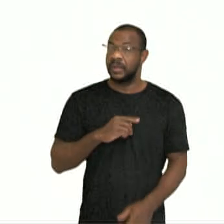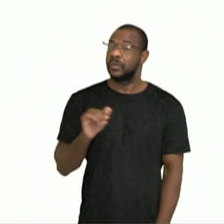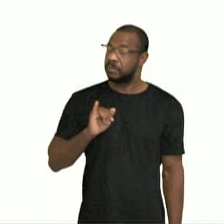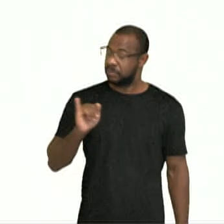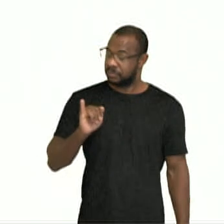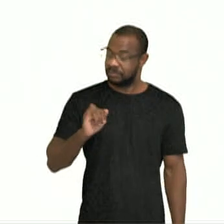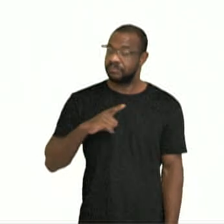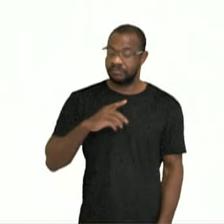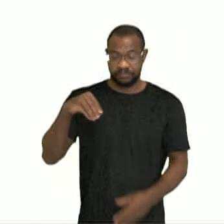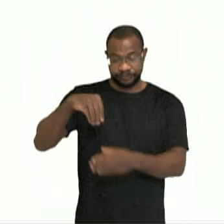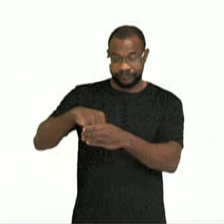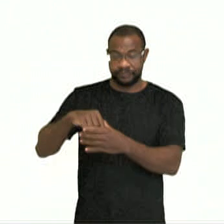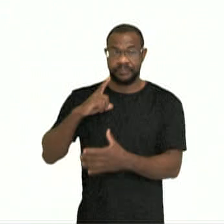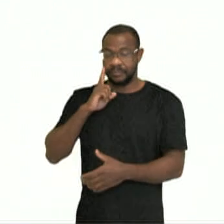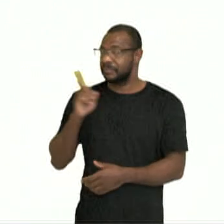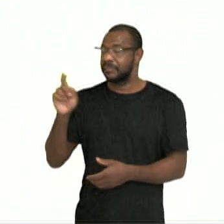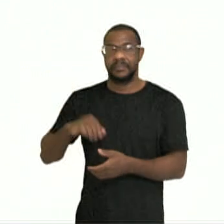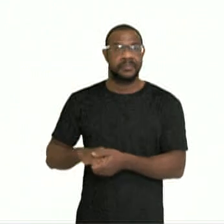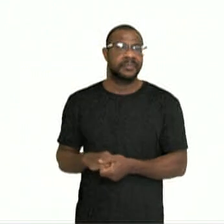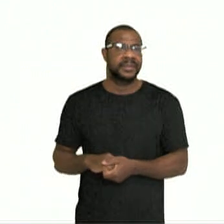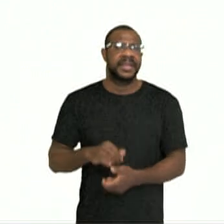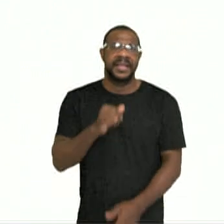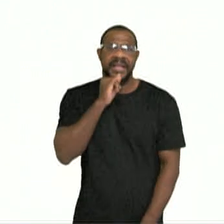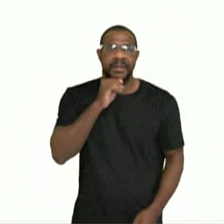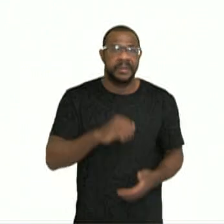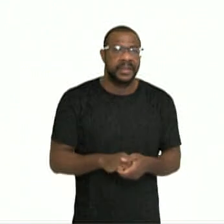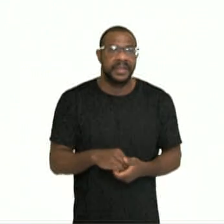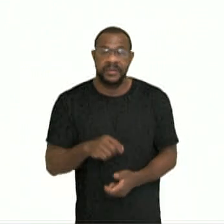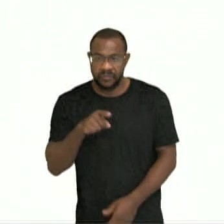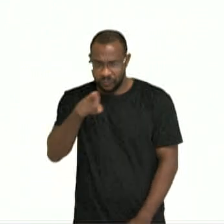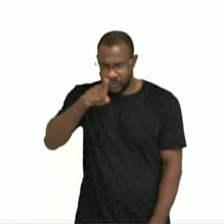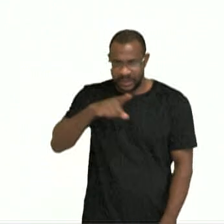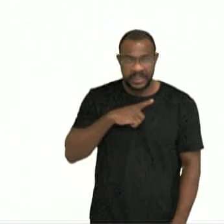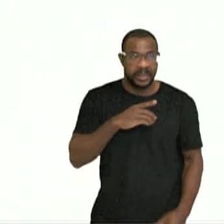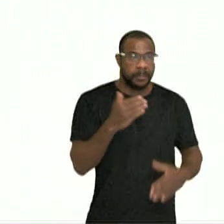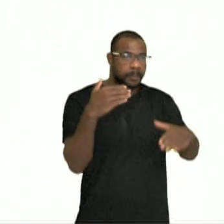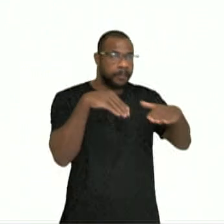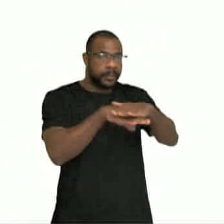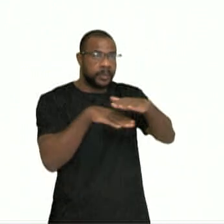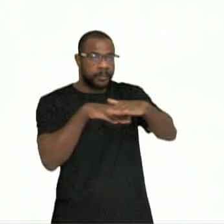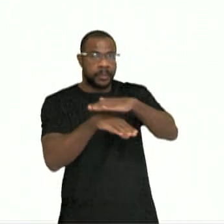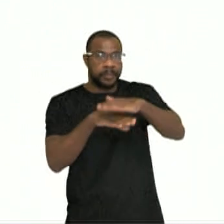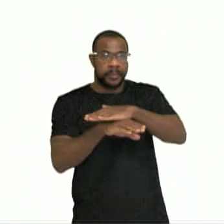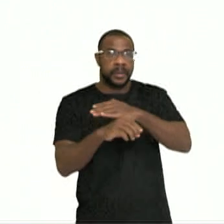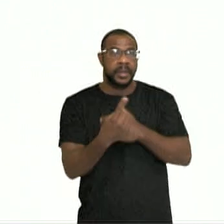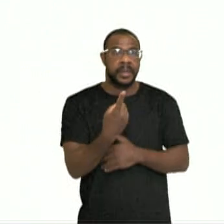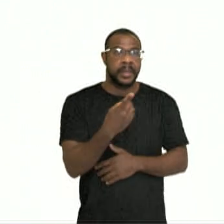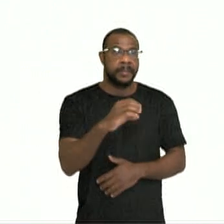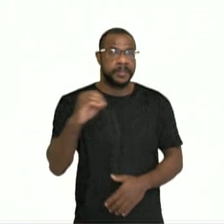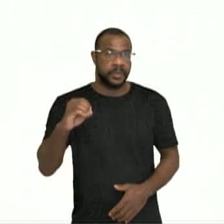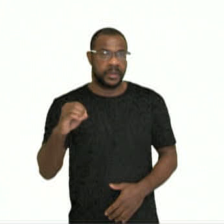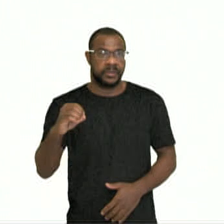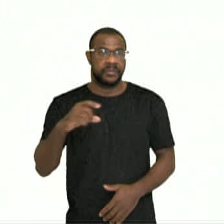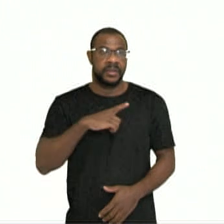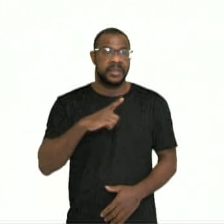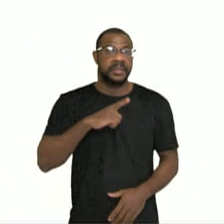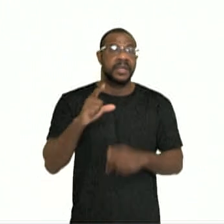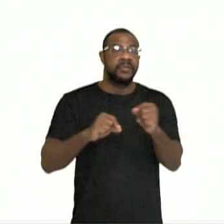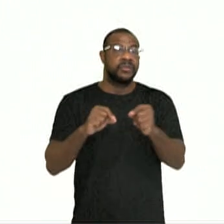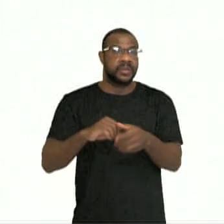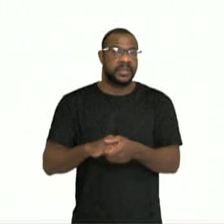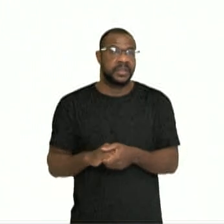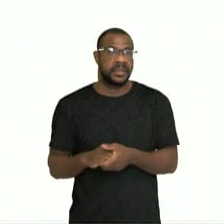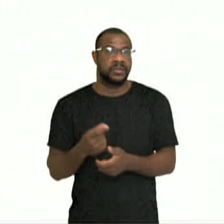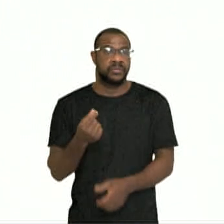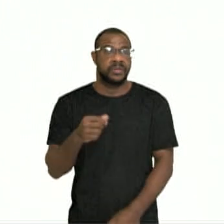ver aqui, ó. Suponha que você investiu R$1.000 e teve uma rentabilidade bruta, sem descontos, de R$